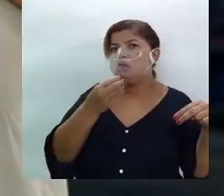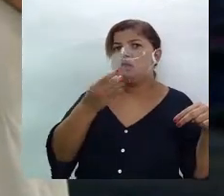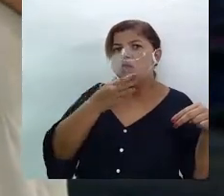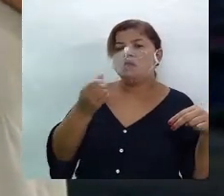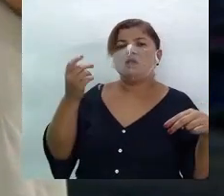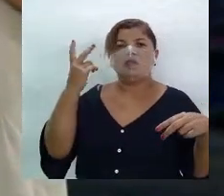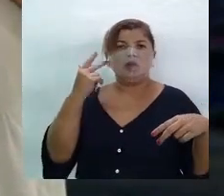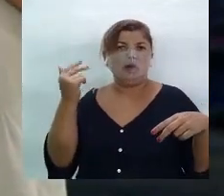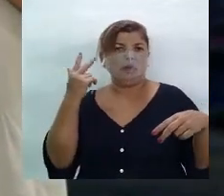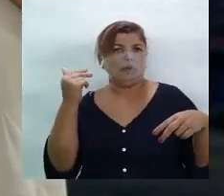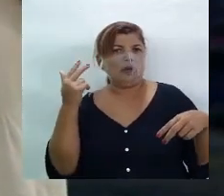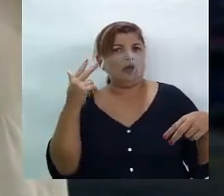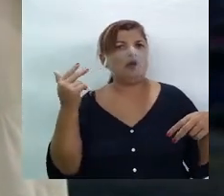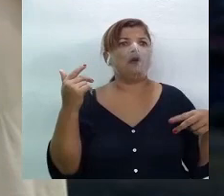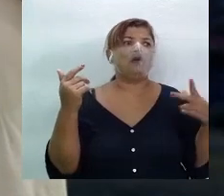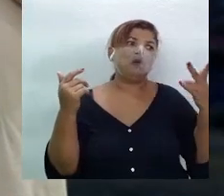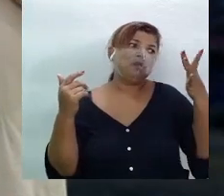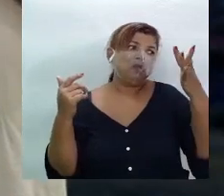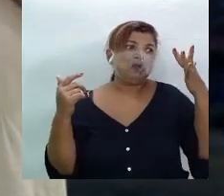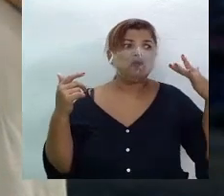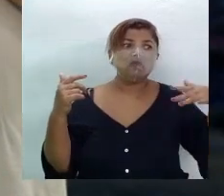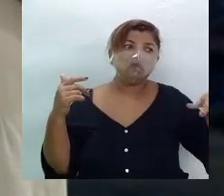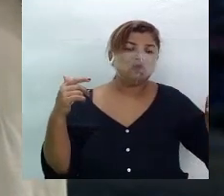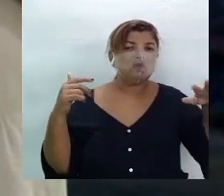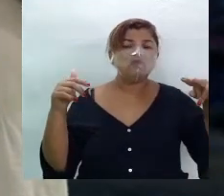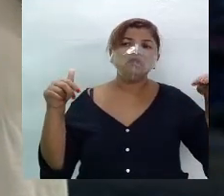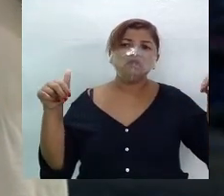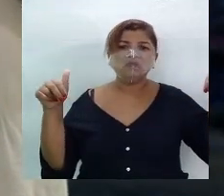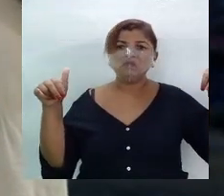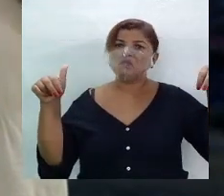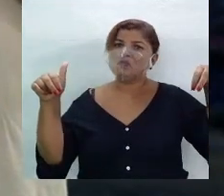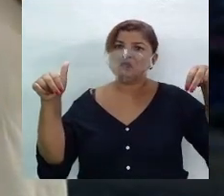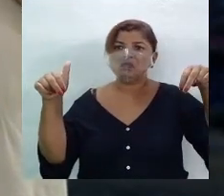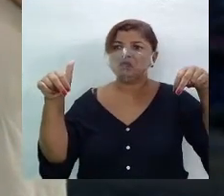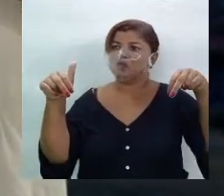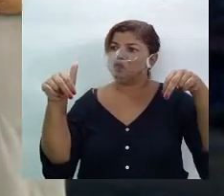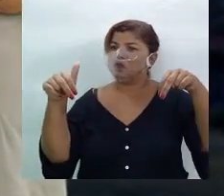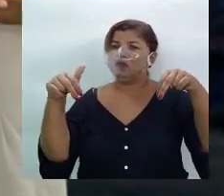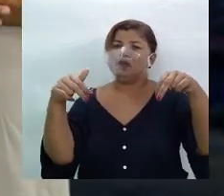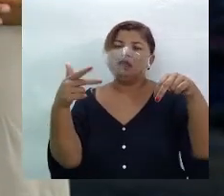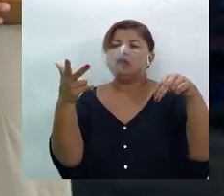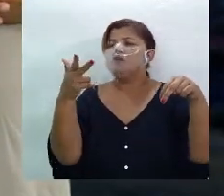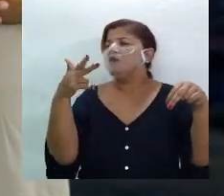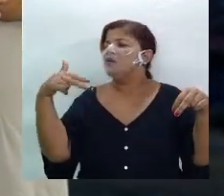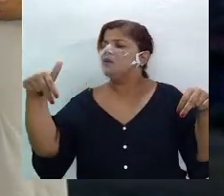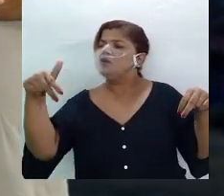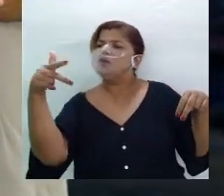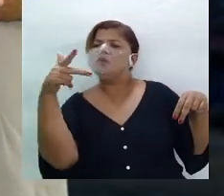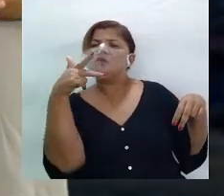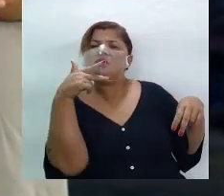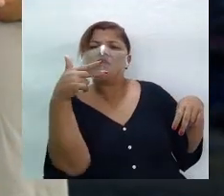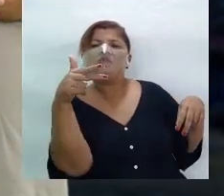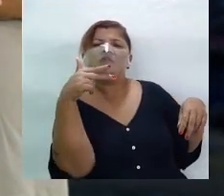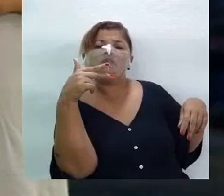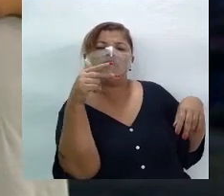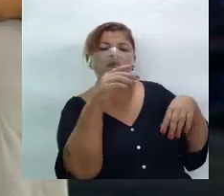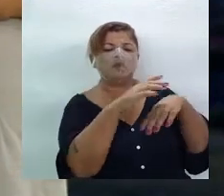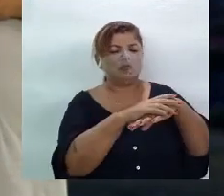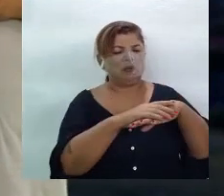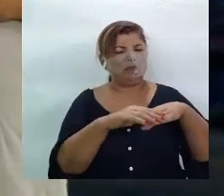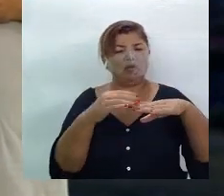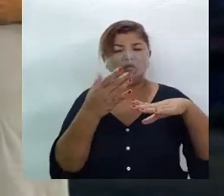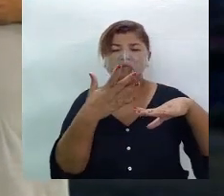alguém normal, alguém que é um ser humano bem como nós. Ele veste sempre um paletó branco, sapatos bem engraxados, usa chapéu